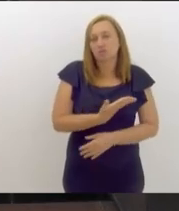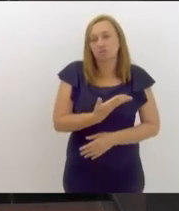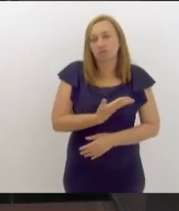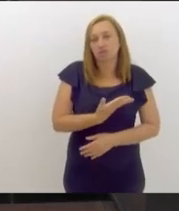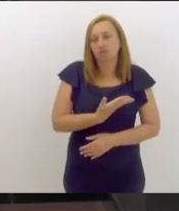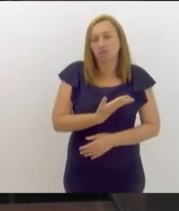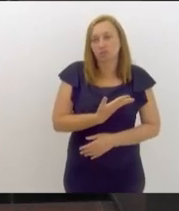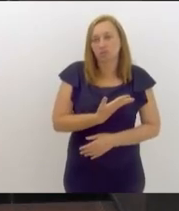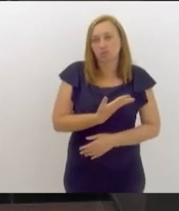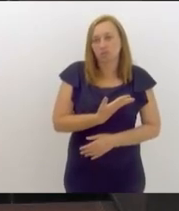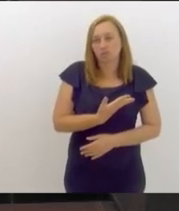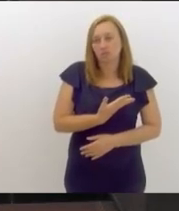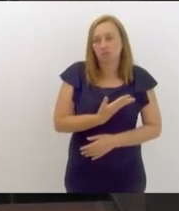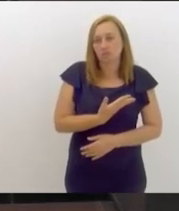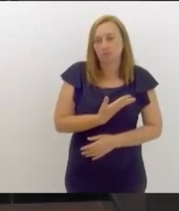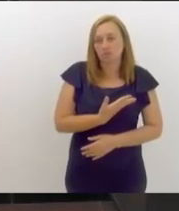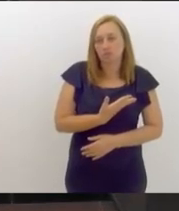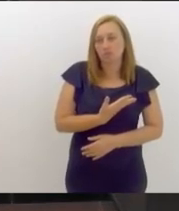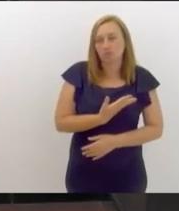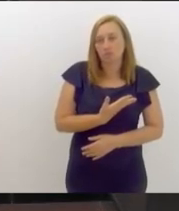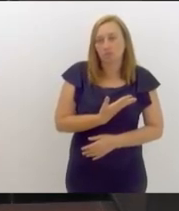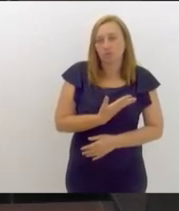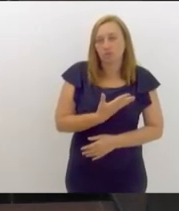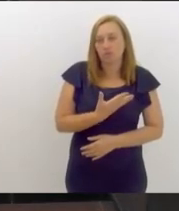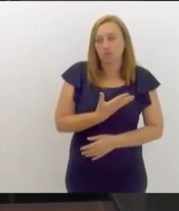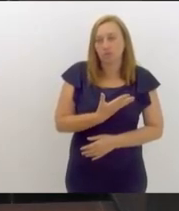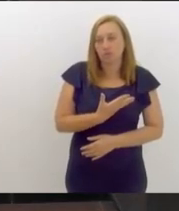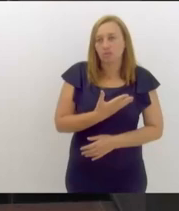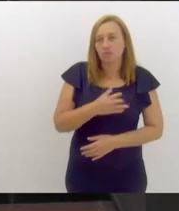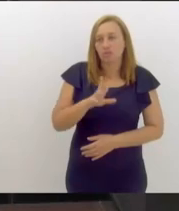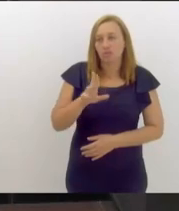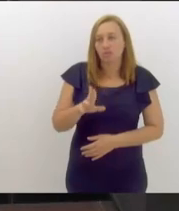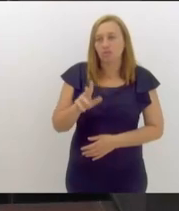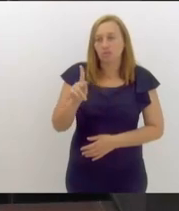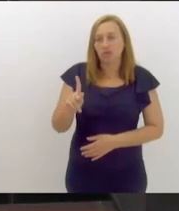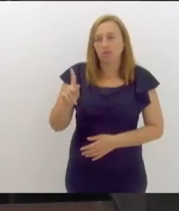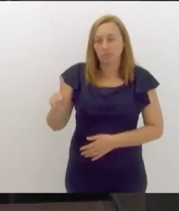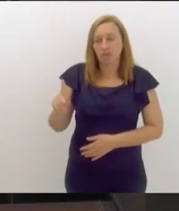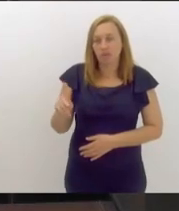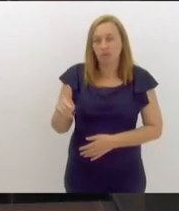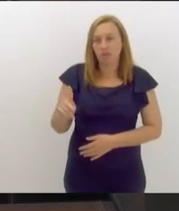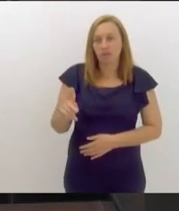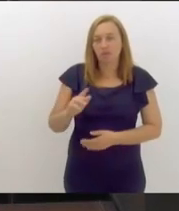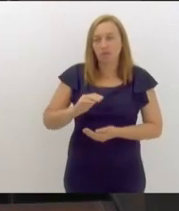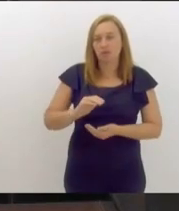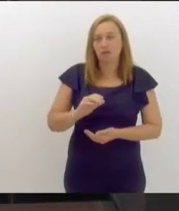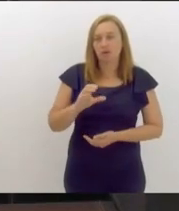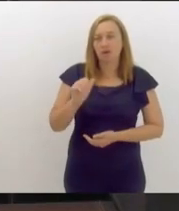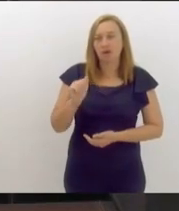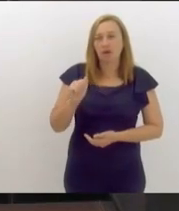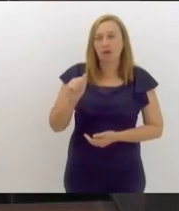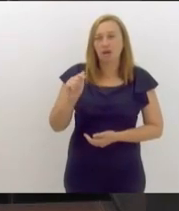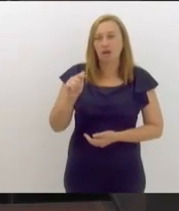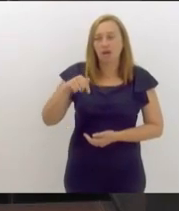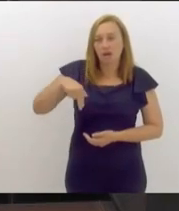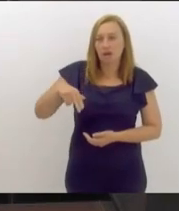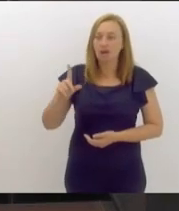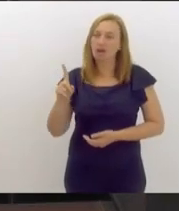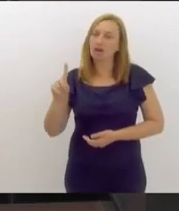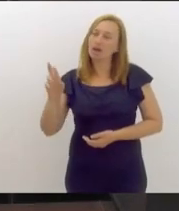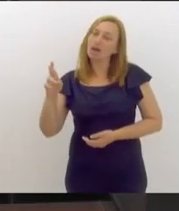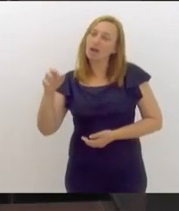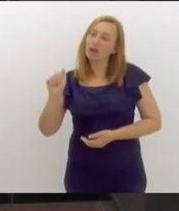comandante da UPP no local lindo a qual frequento constantemente que Angra dos Reis meu pai mora ali